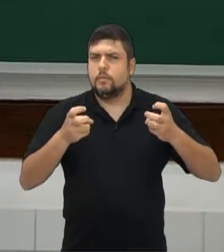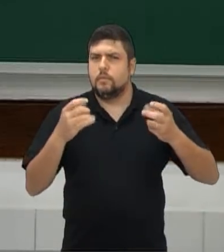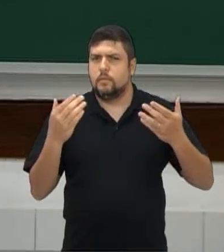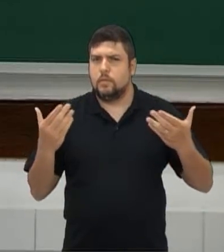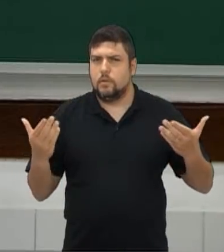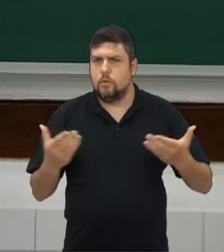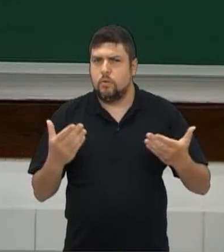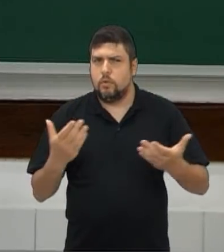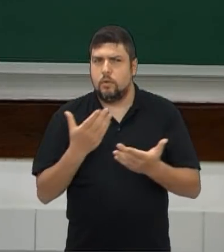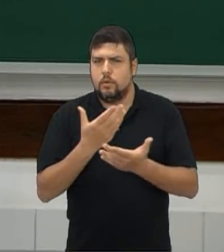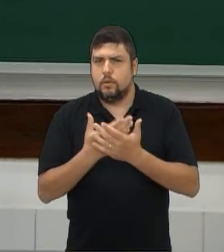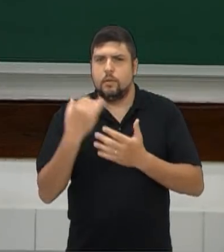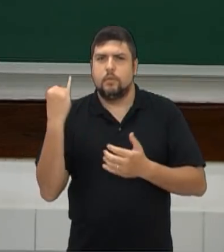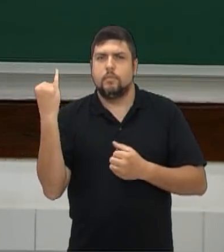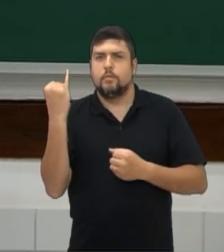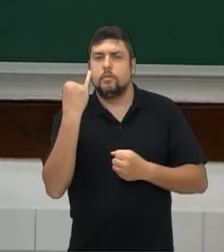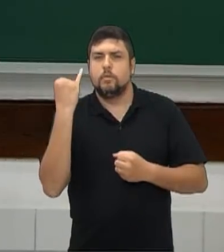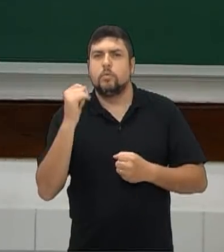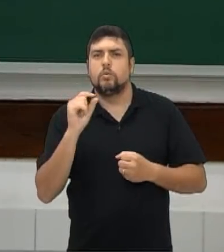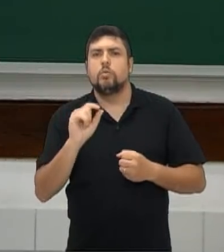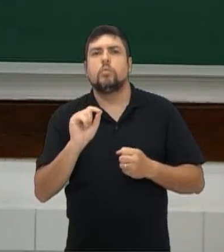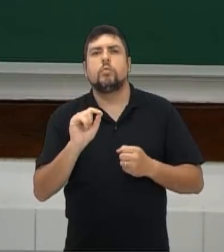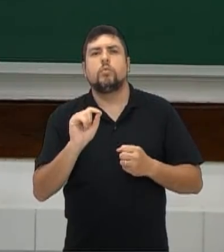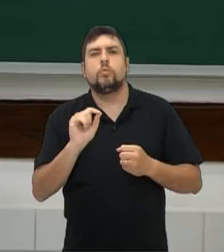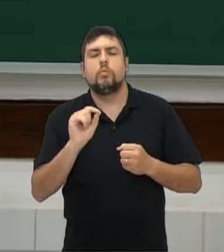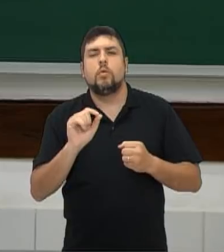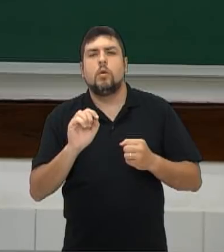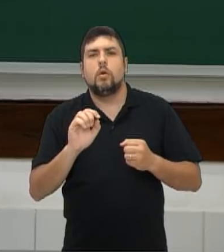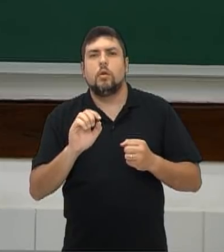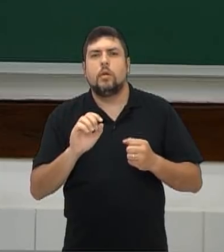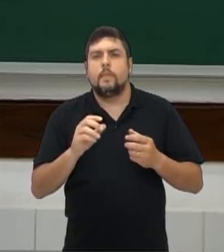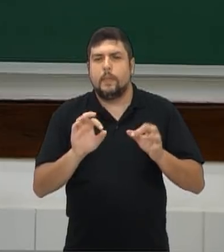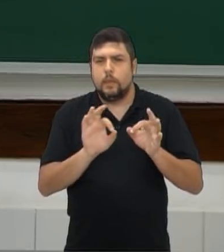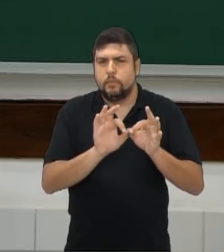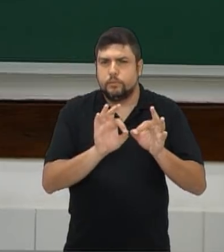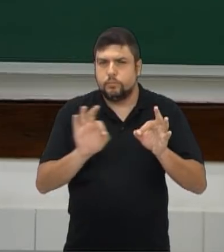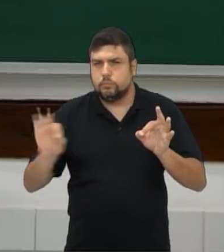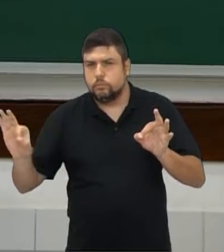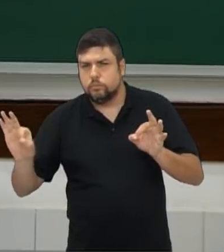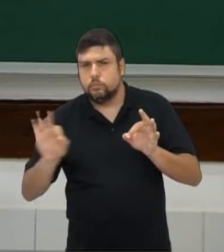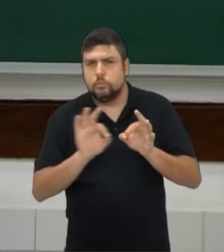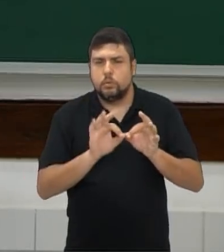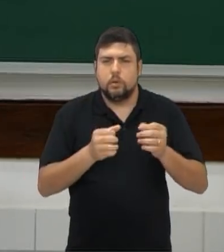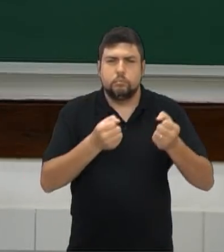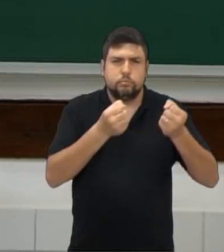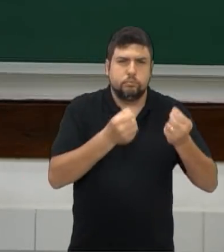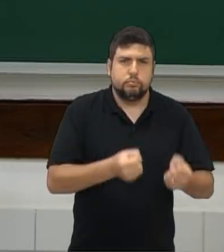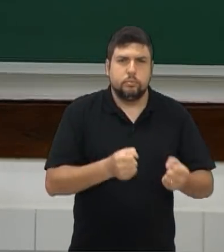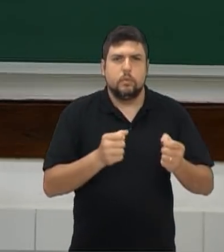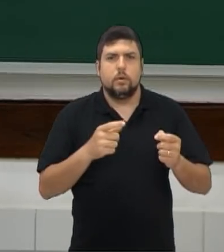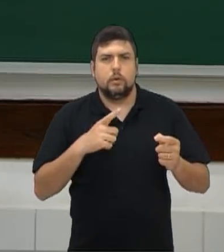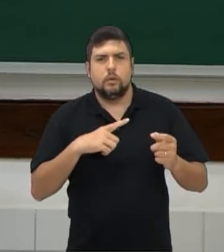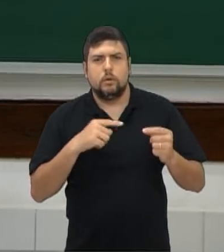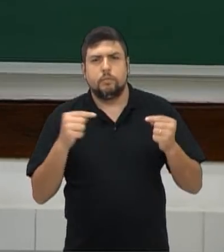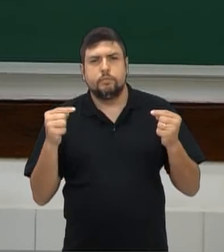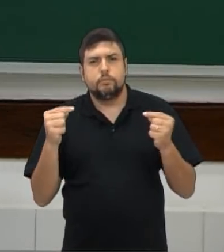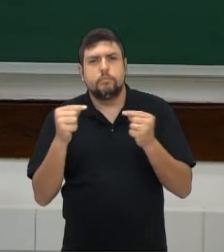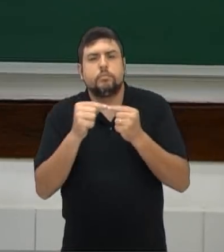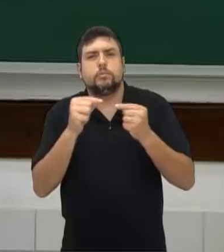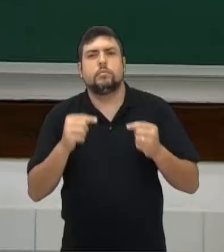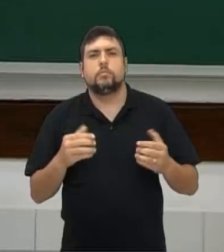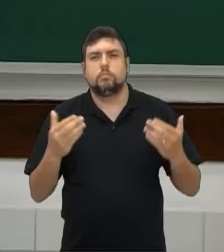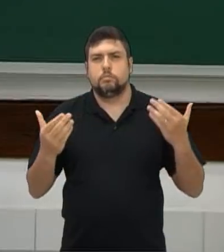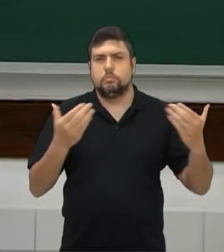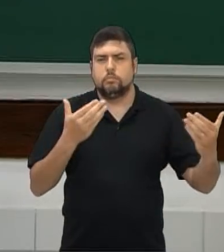de hoje? As equivalências entre as unidades de medida, certo? Quais são as equivalências?